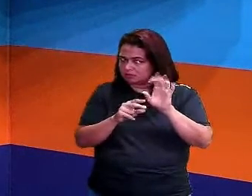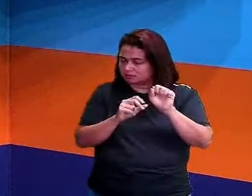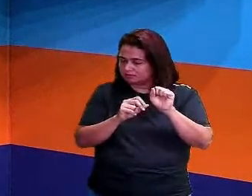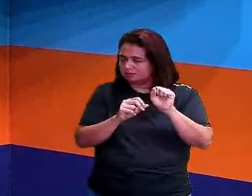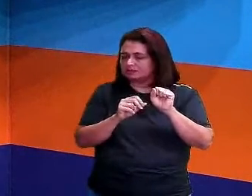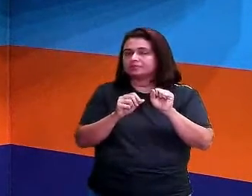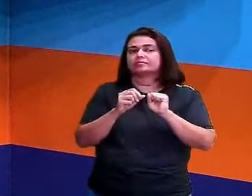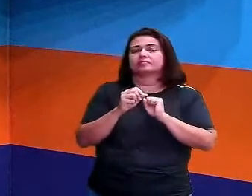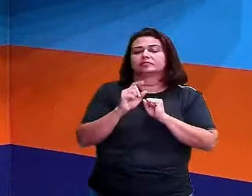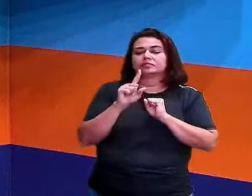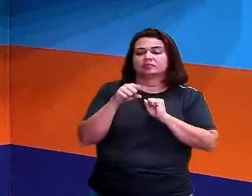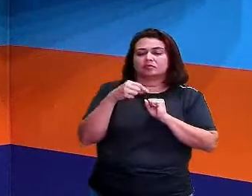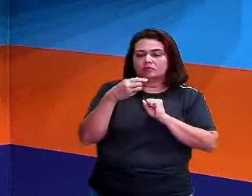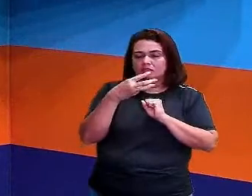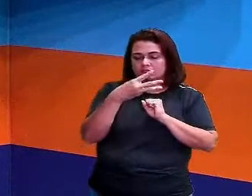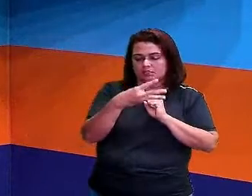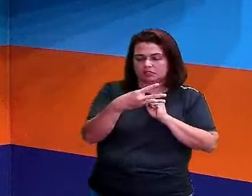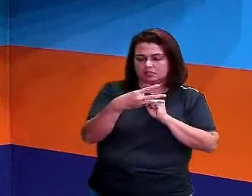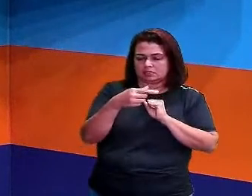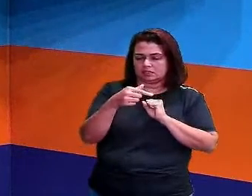tá? Vamos ver o próximo.